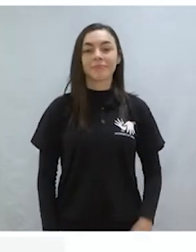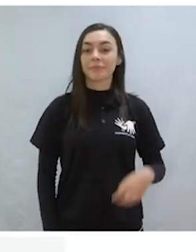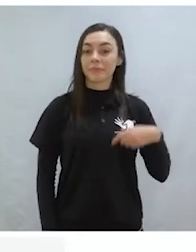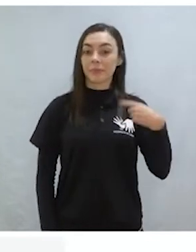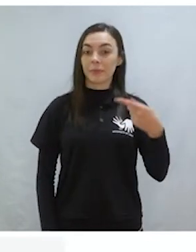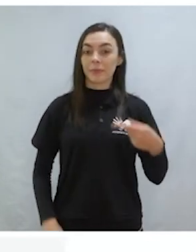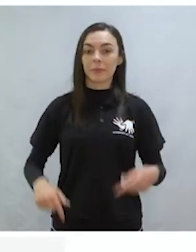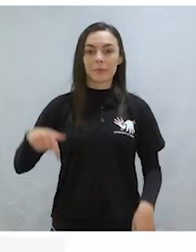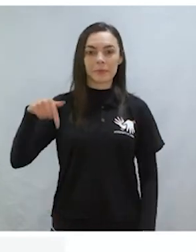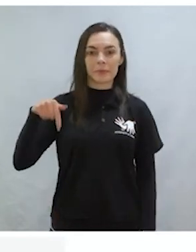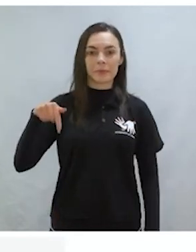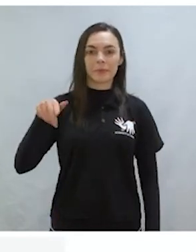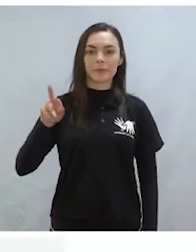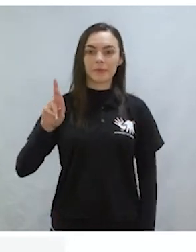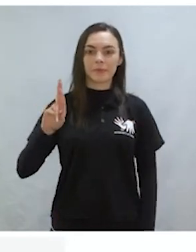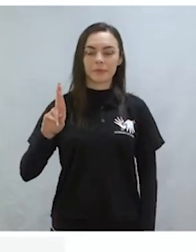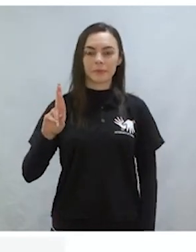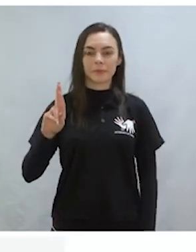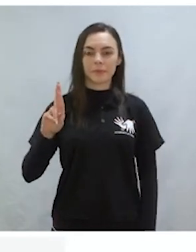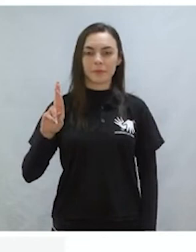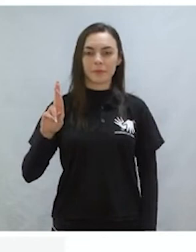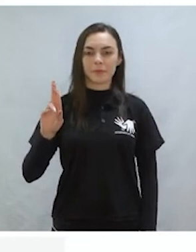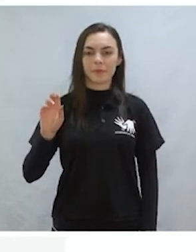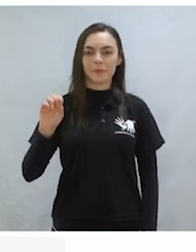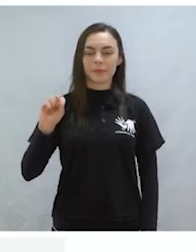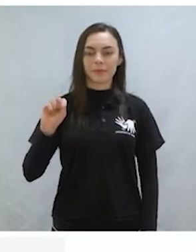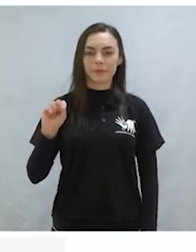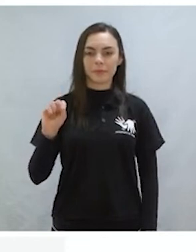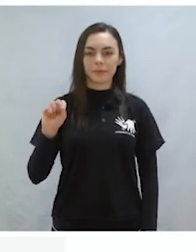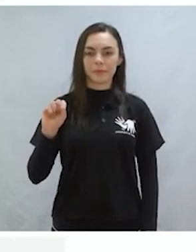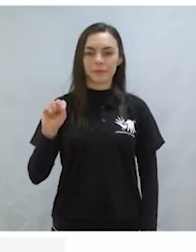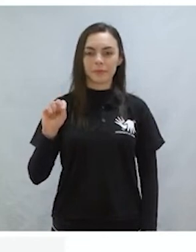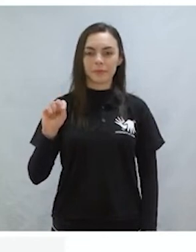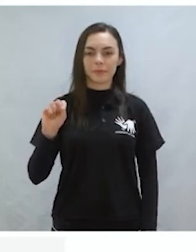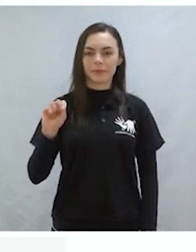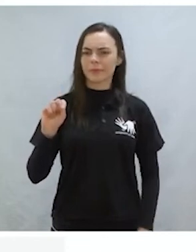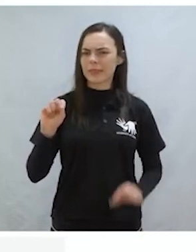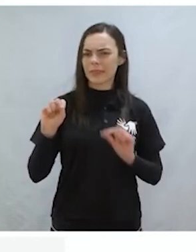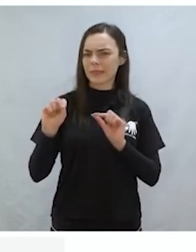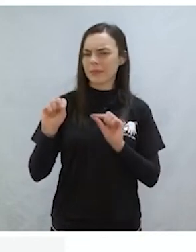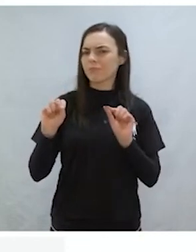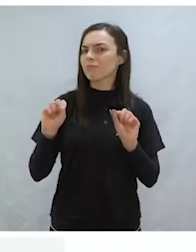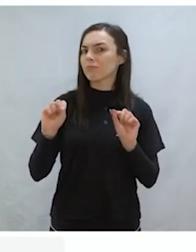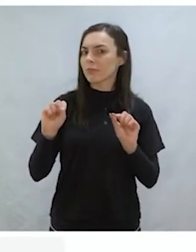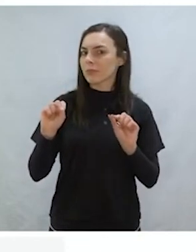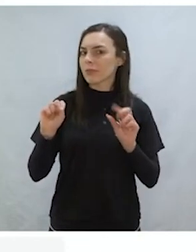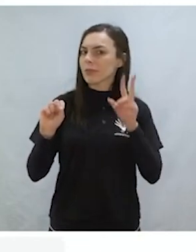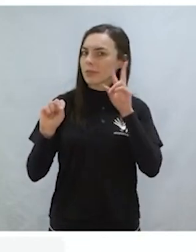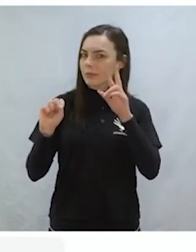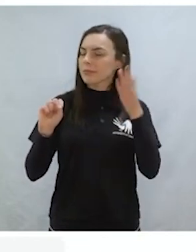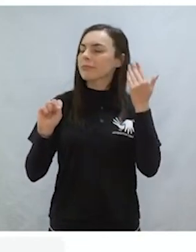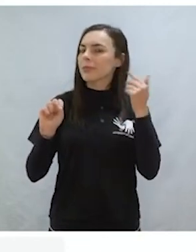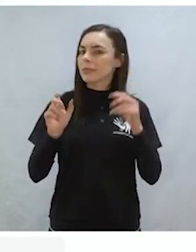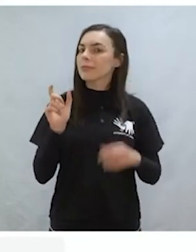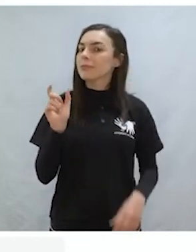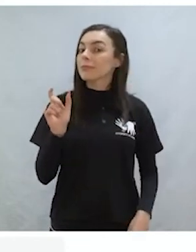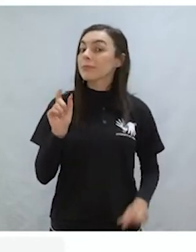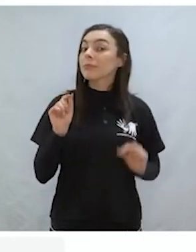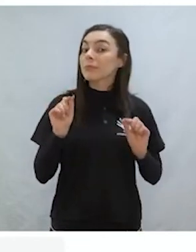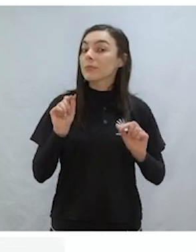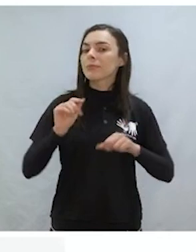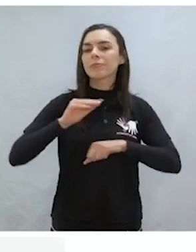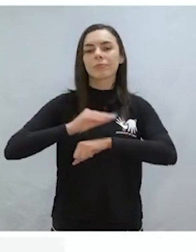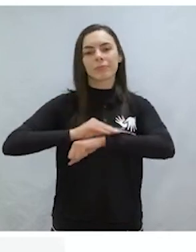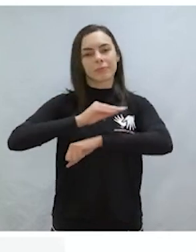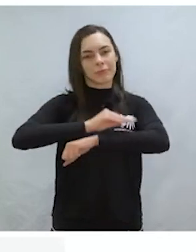Depois o Q, o R, o S. S do quê? Nós já vimos essa